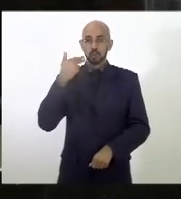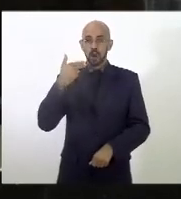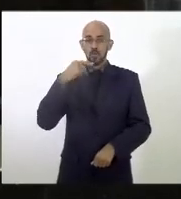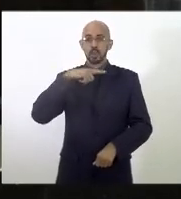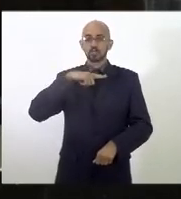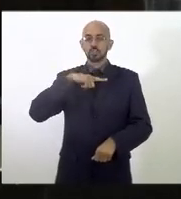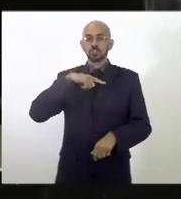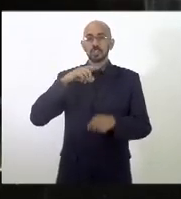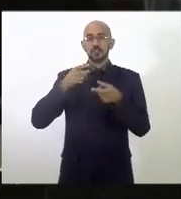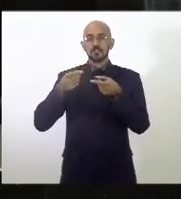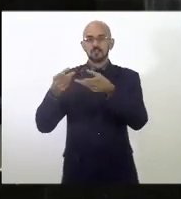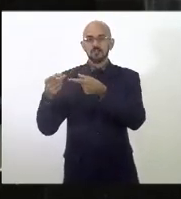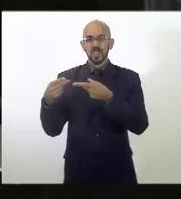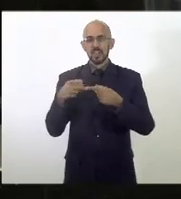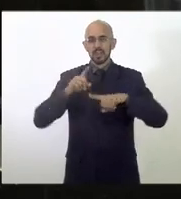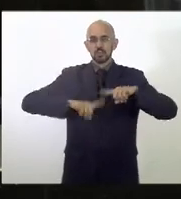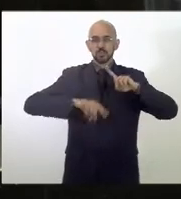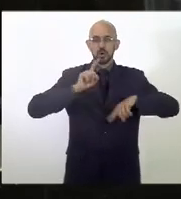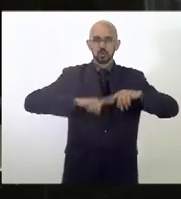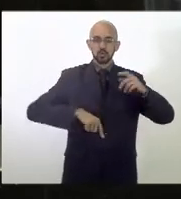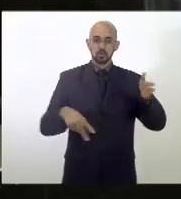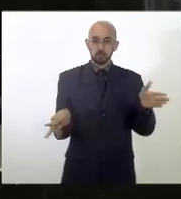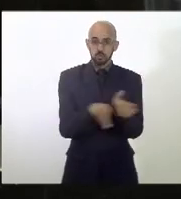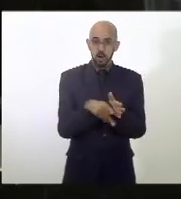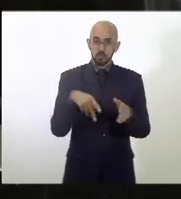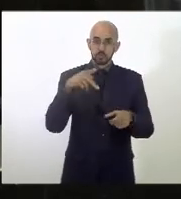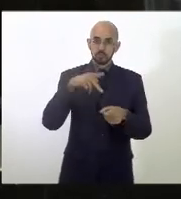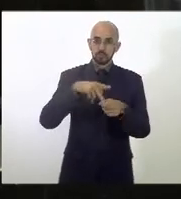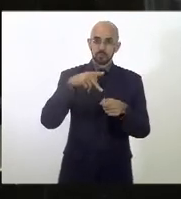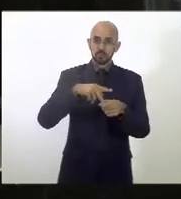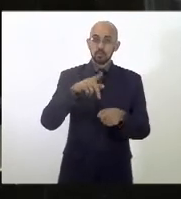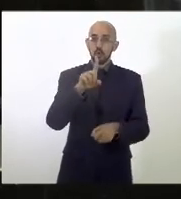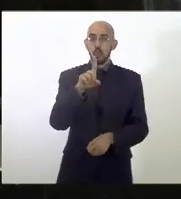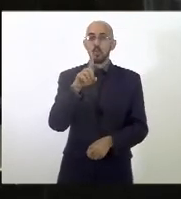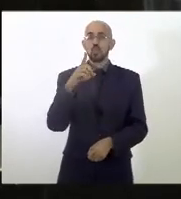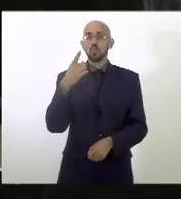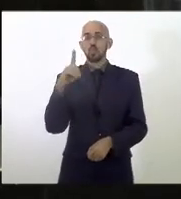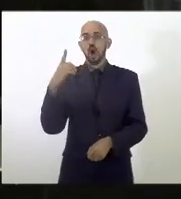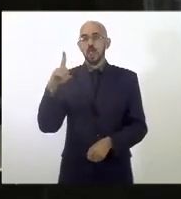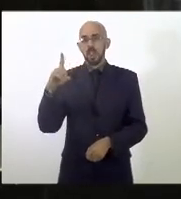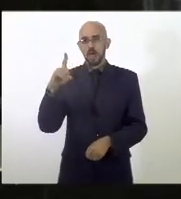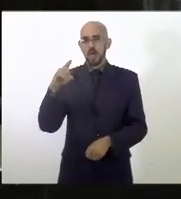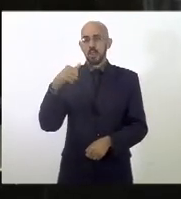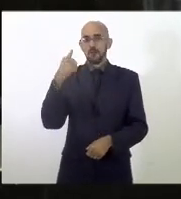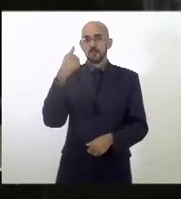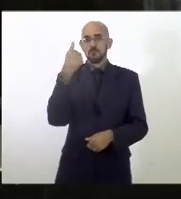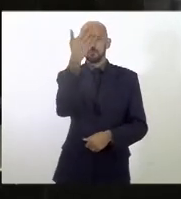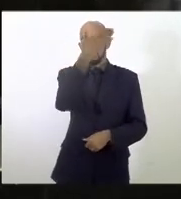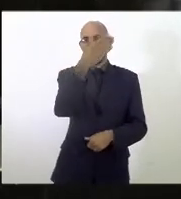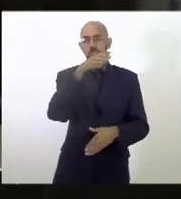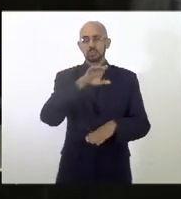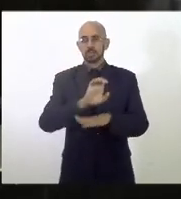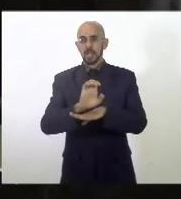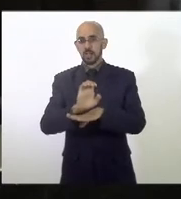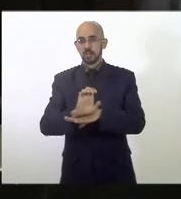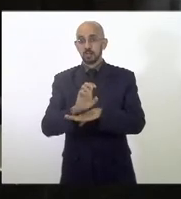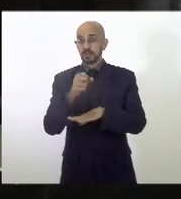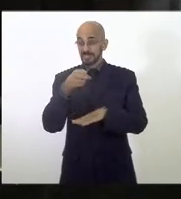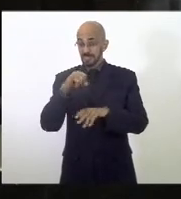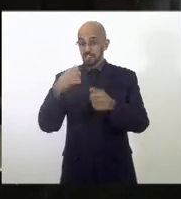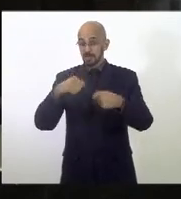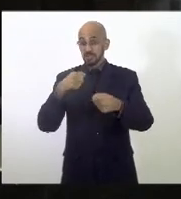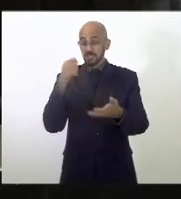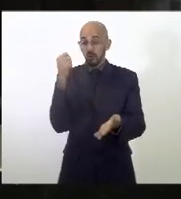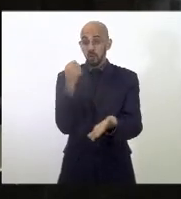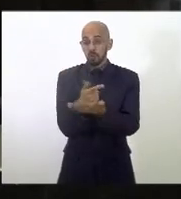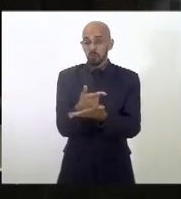o polietileno, o polipropileno, por volta de $1 para fora do Estado, e quando nós precisamos comprar essas embalagens para nossas